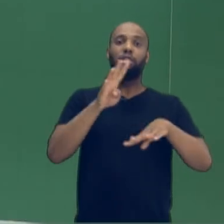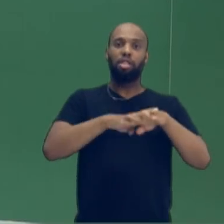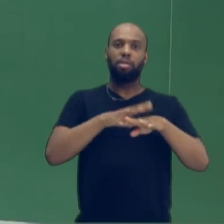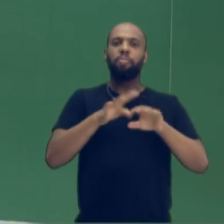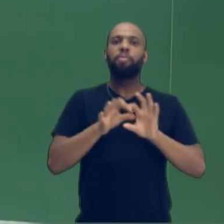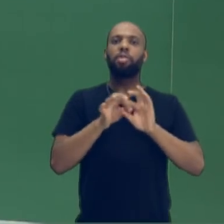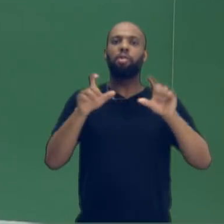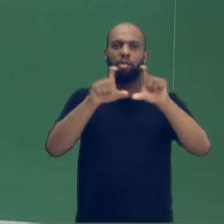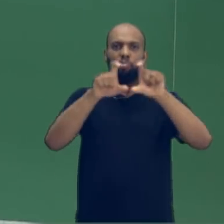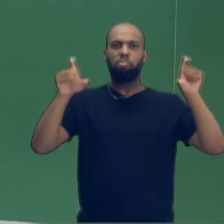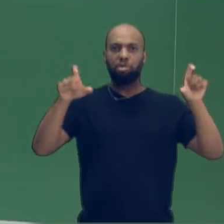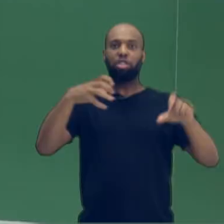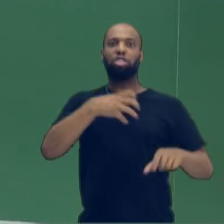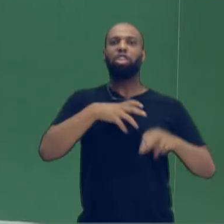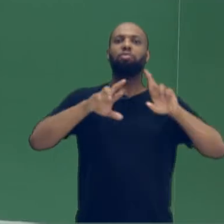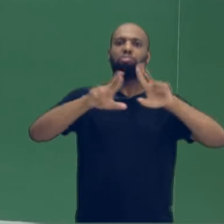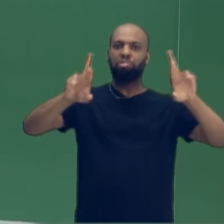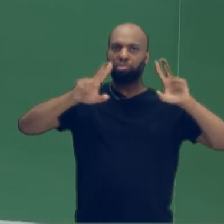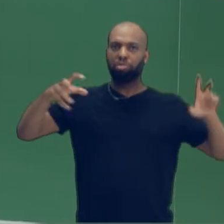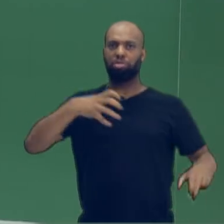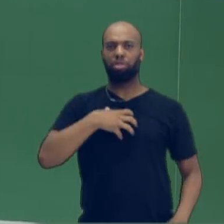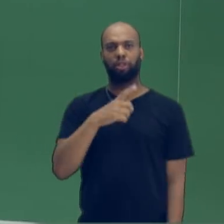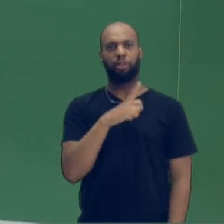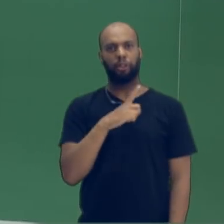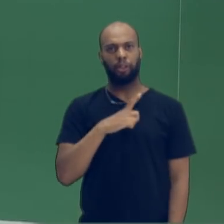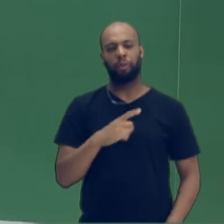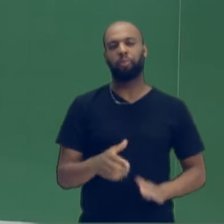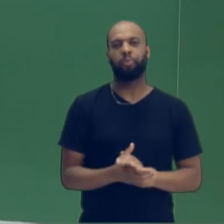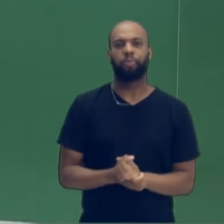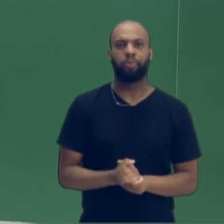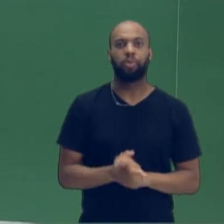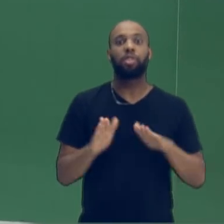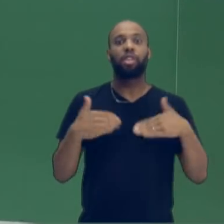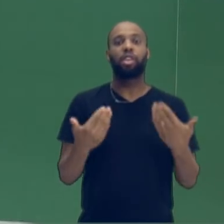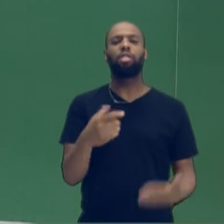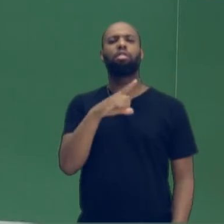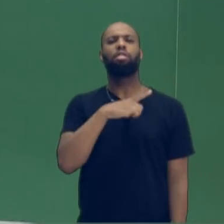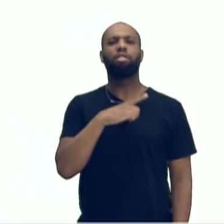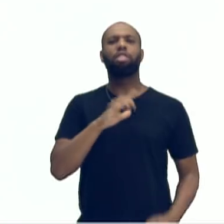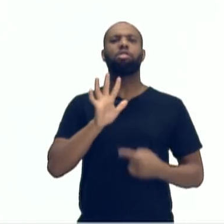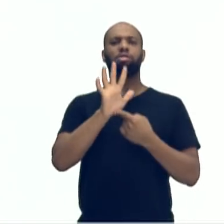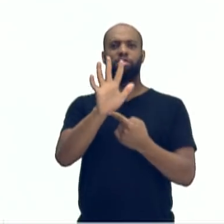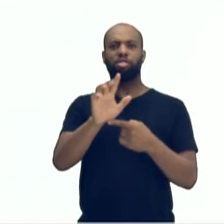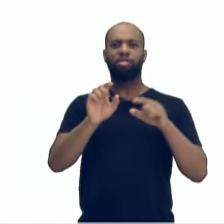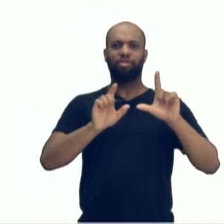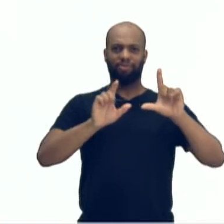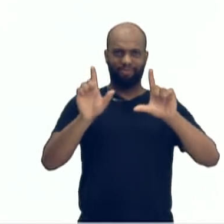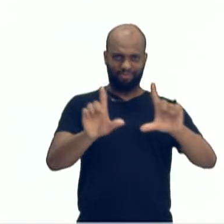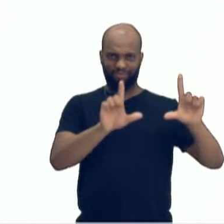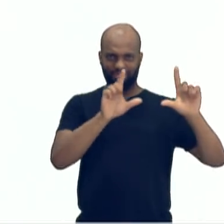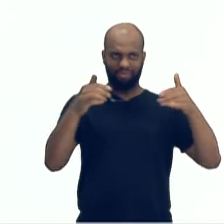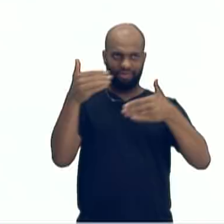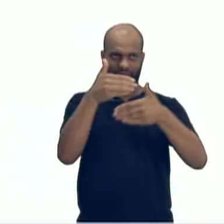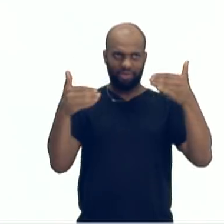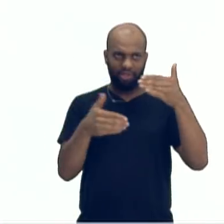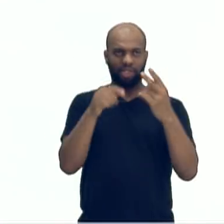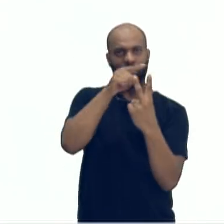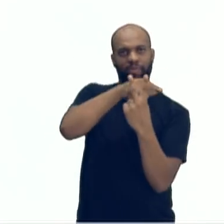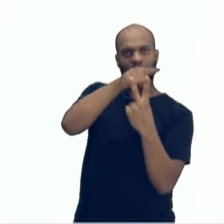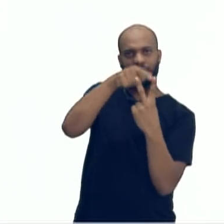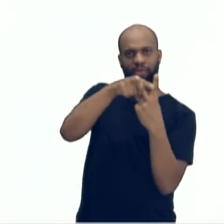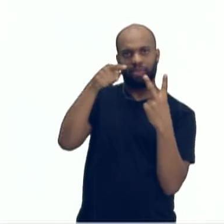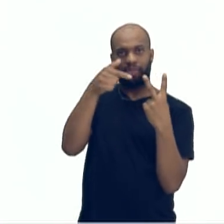mesma expressão de formas diferentes. Então, nós temos ali, né, na tela, a raiz quadrada de